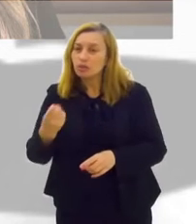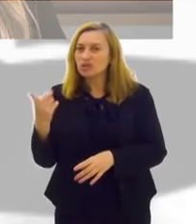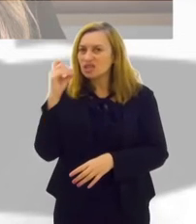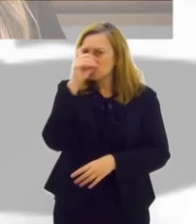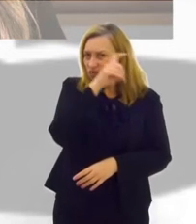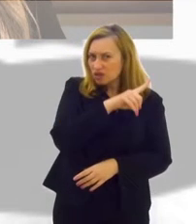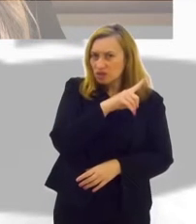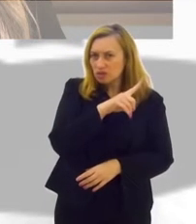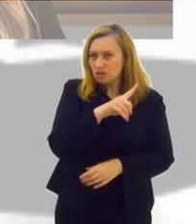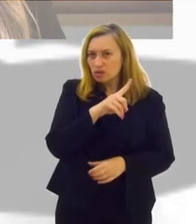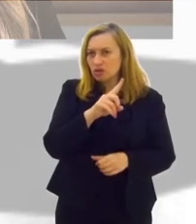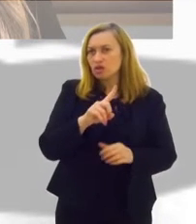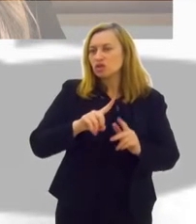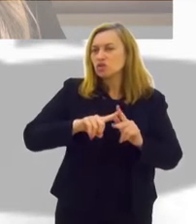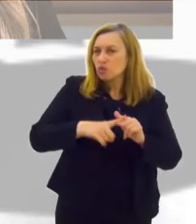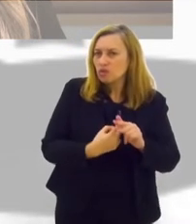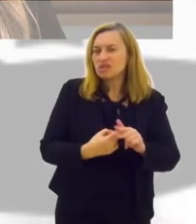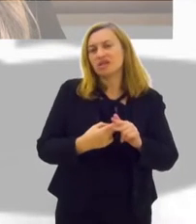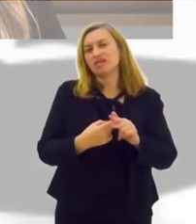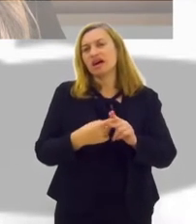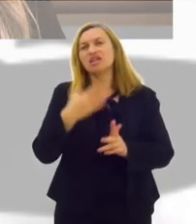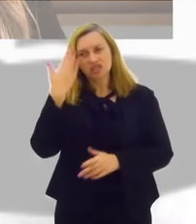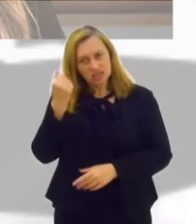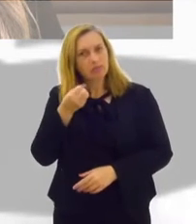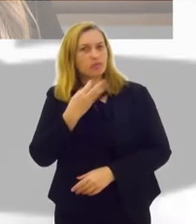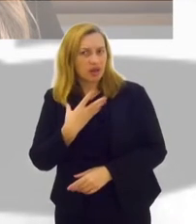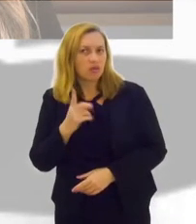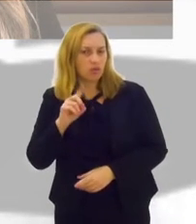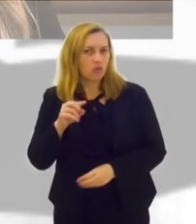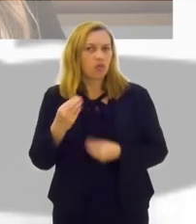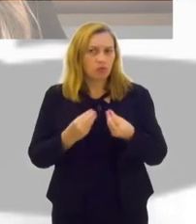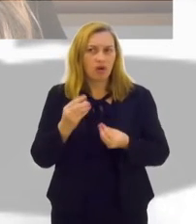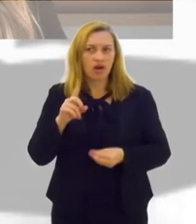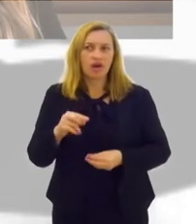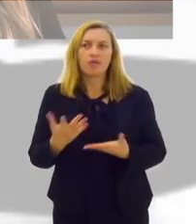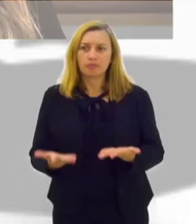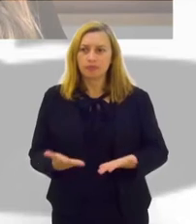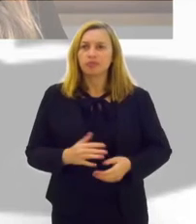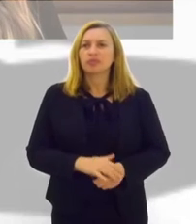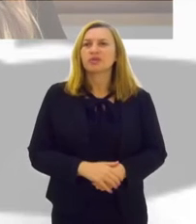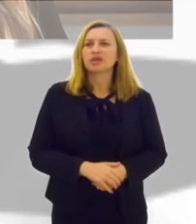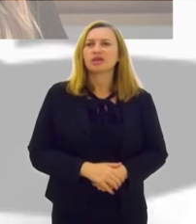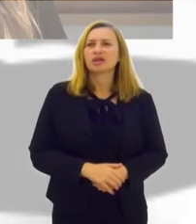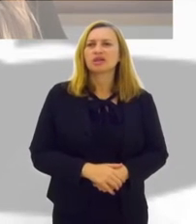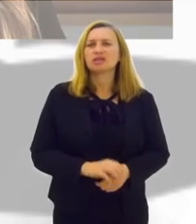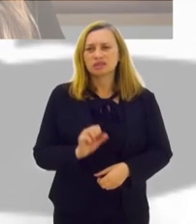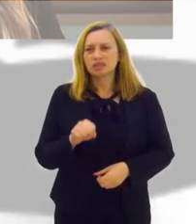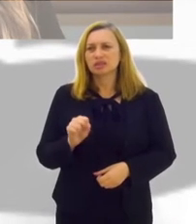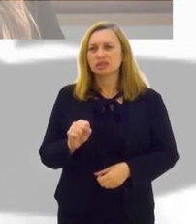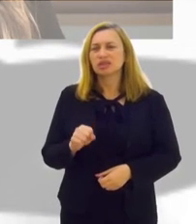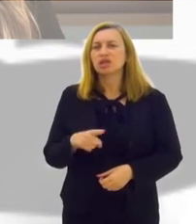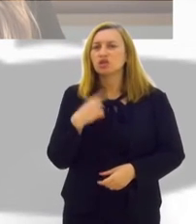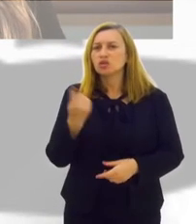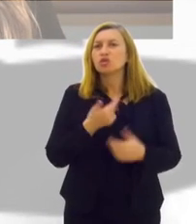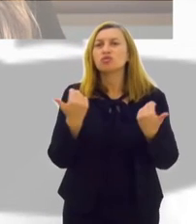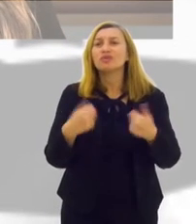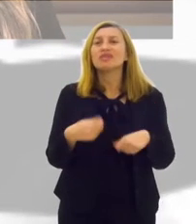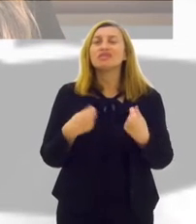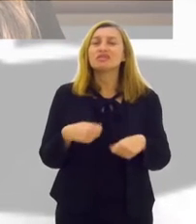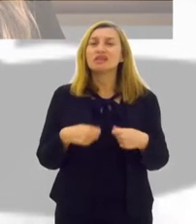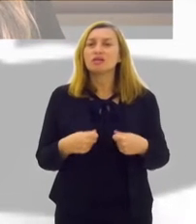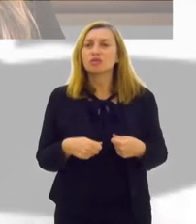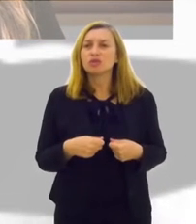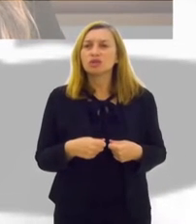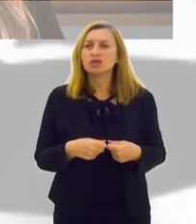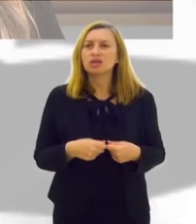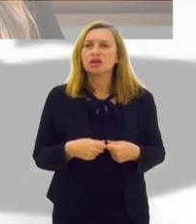é muito difícil de remediar. A gente sabe muito bem disso. Então, a Muito gente sensível. é, né, Sim. a gente